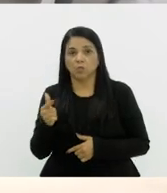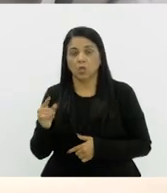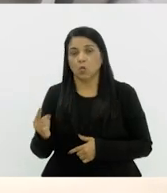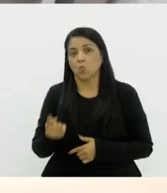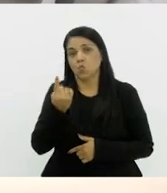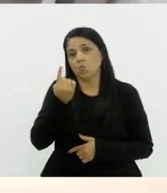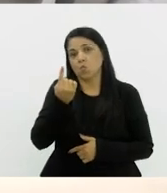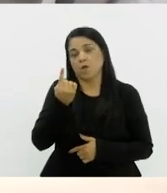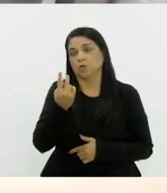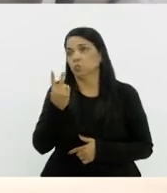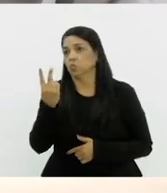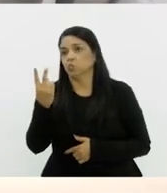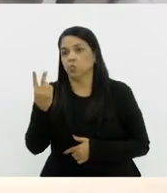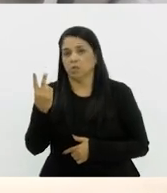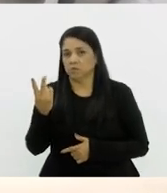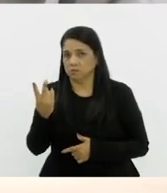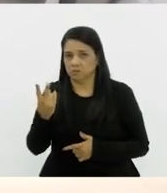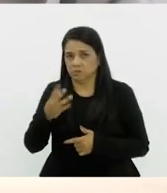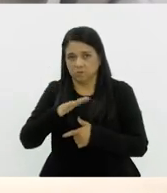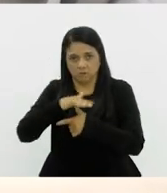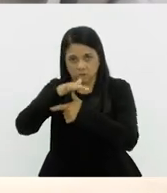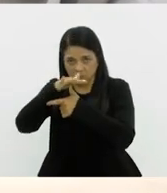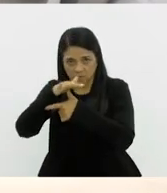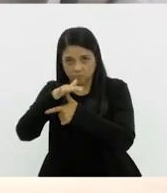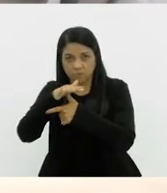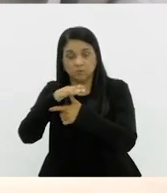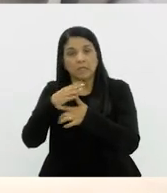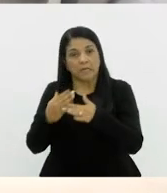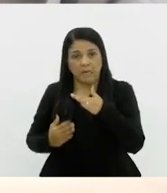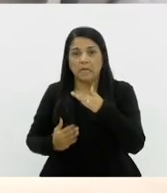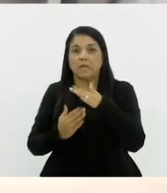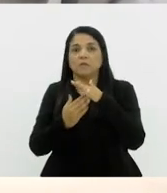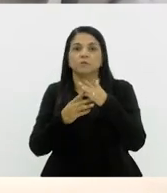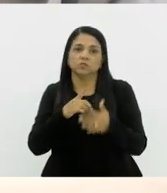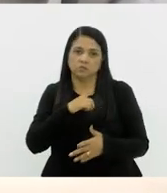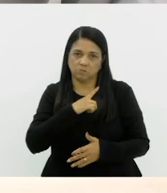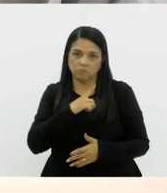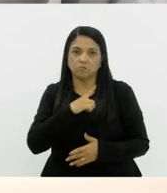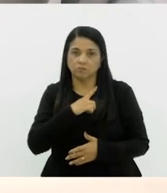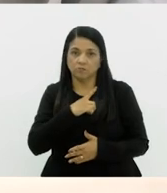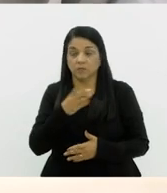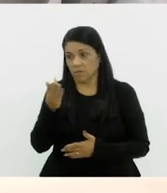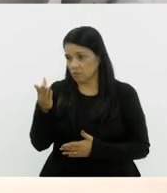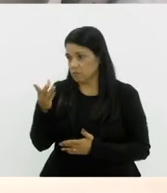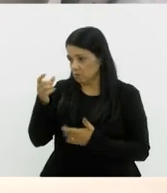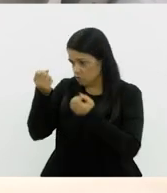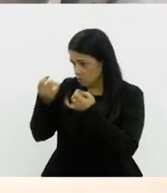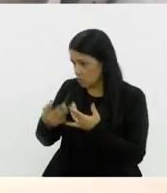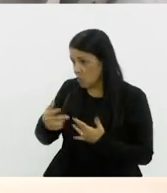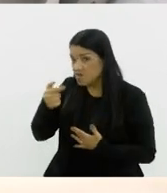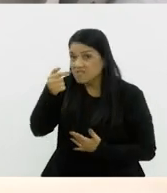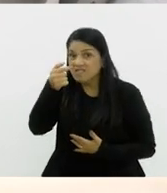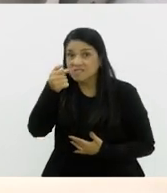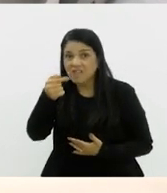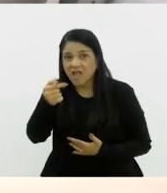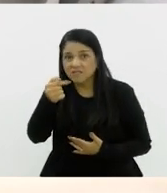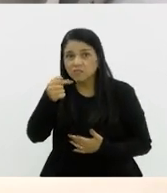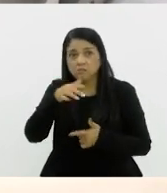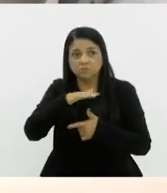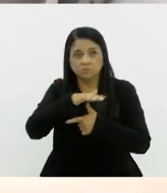nave ou duas naves. A gente não discutiu isso, mas tem que ter uma limitação. Obviamente, esse caso que você falou de 7 naves